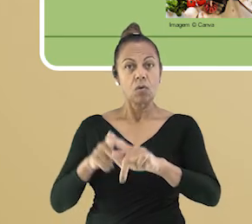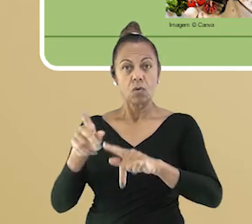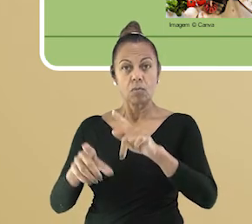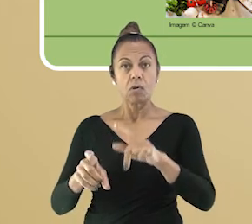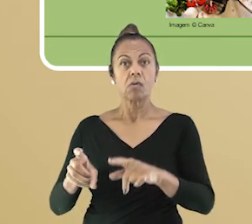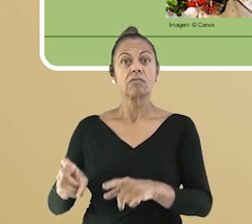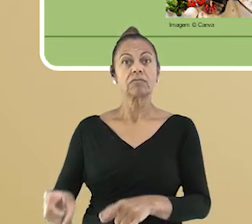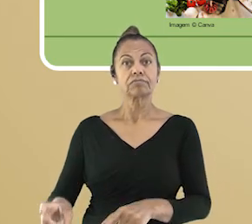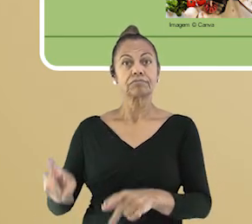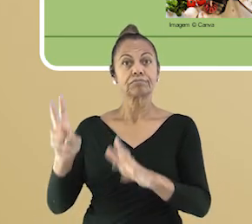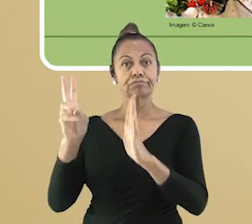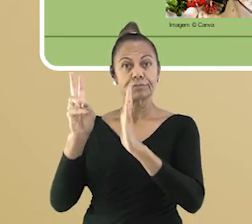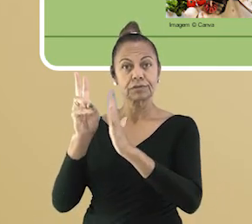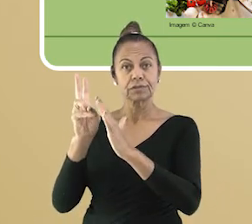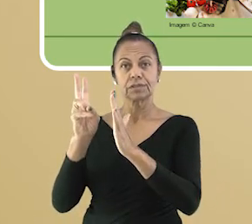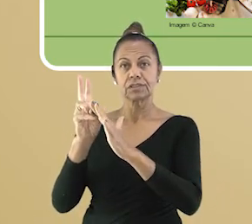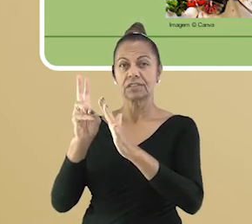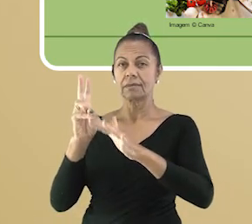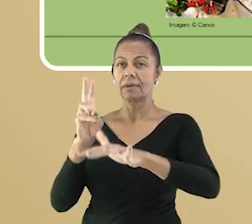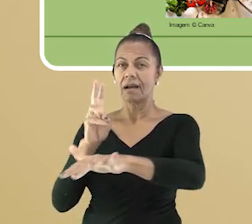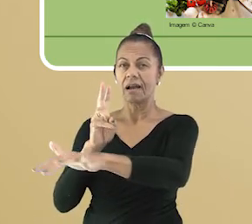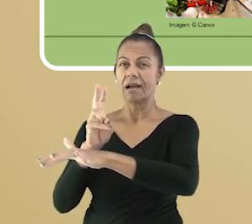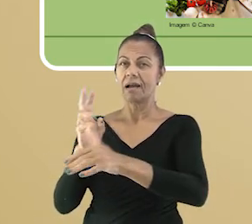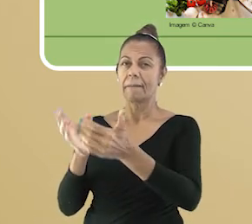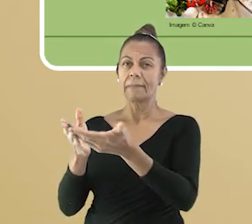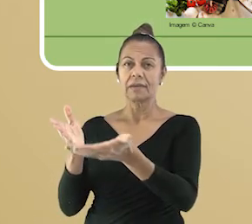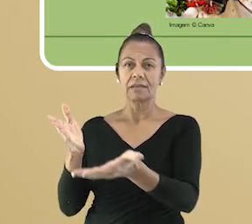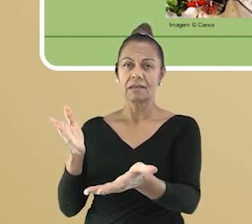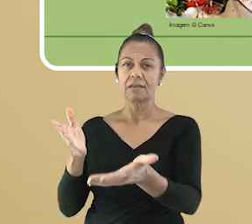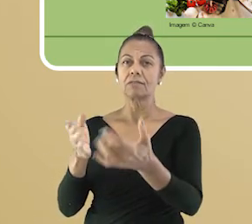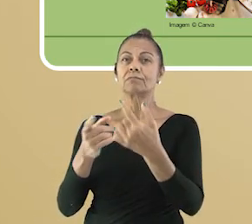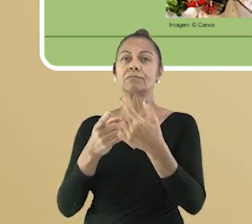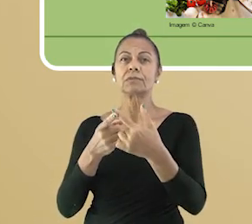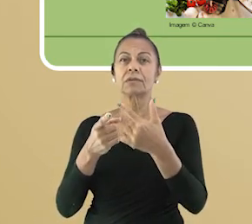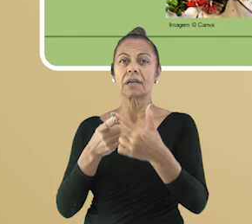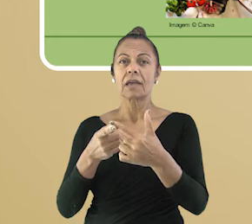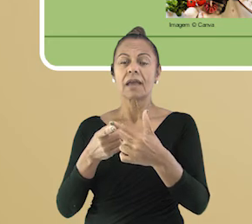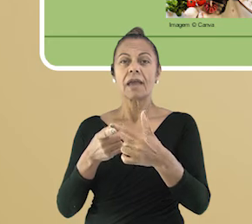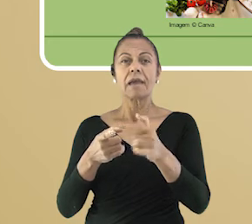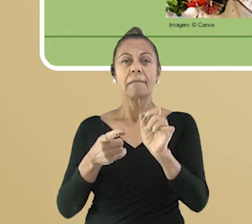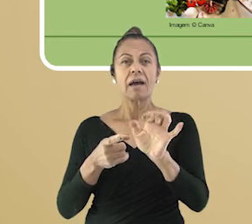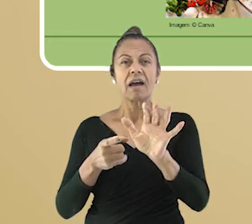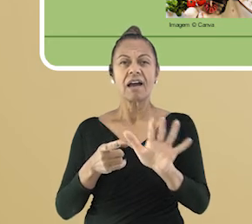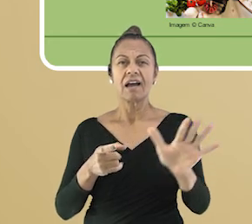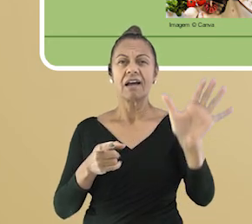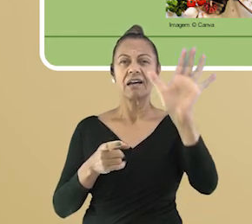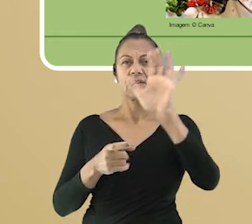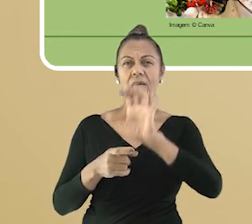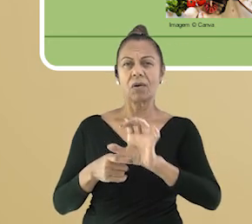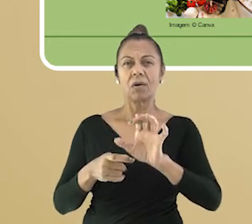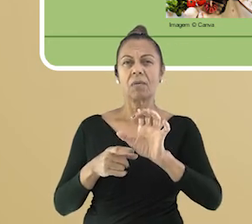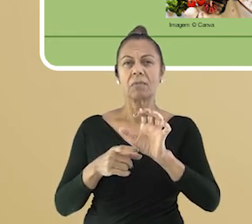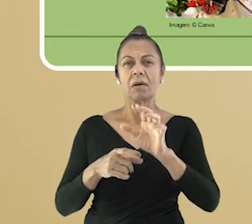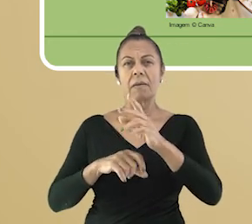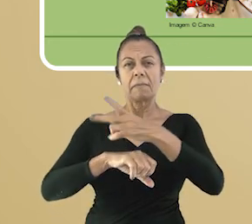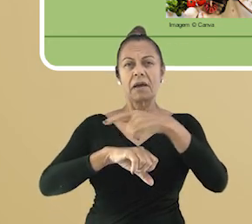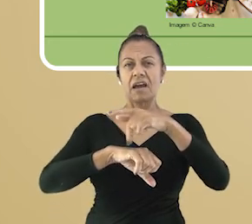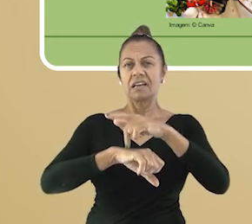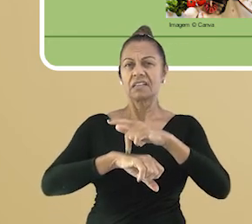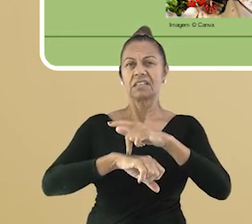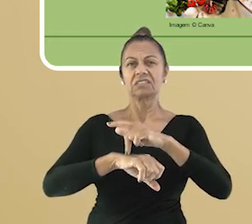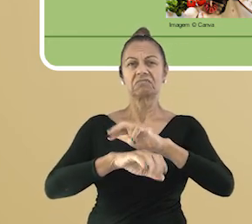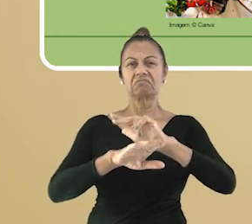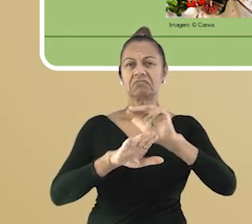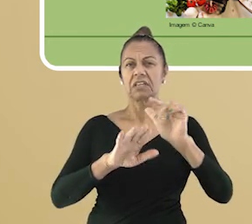imigrantes que vieram habitar esse espaço. E dessa forma, com a influência cultural das tribos indígenas originárias do